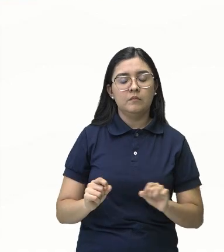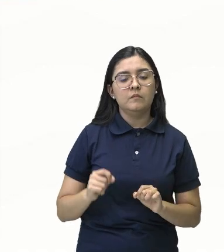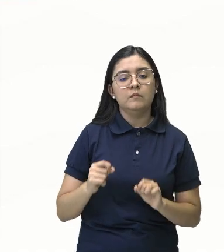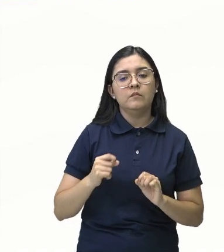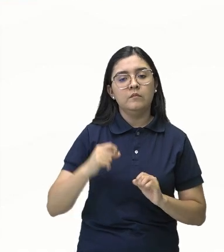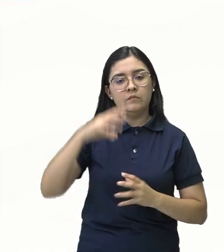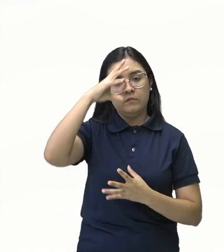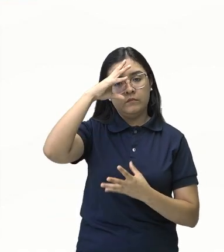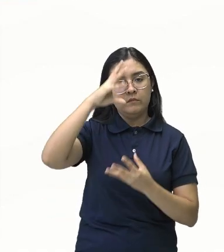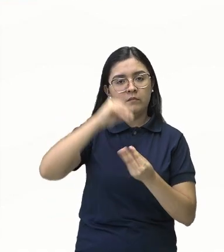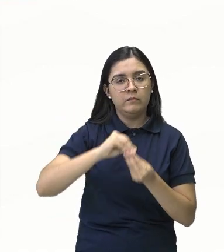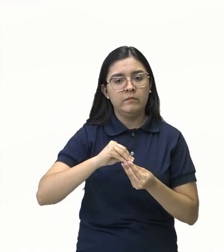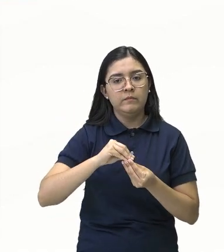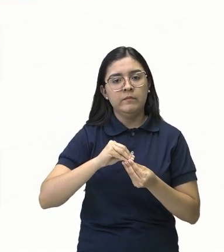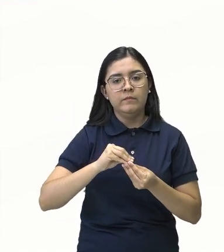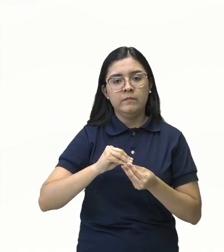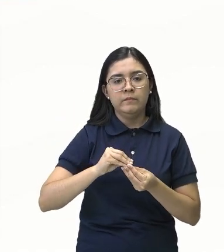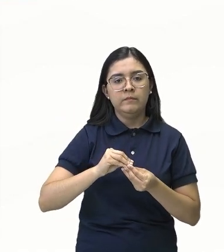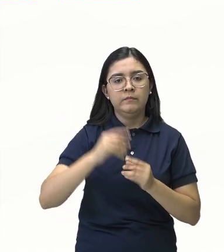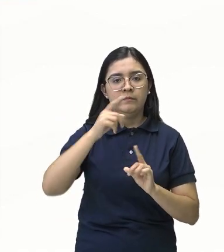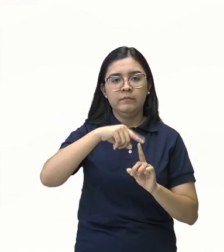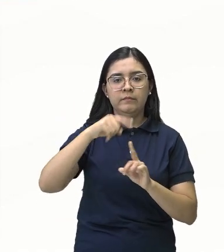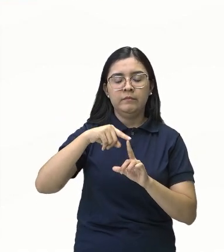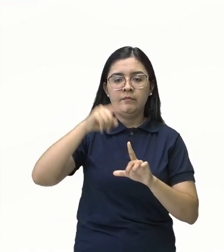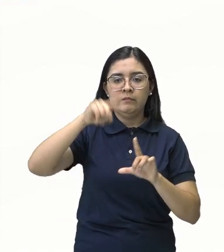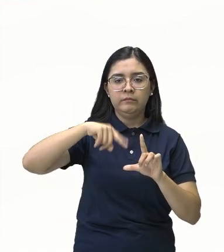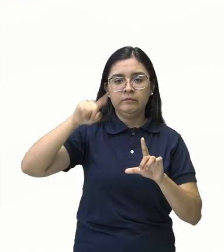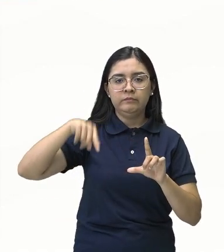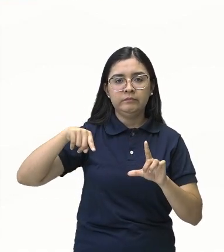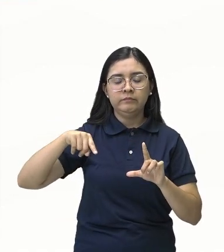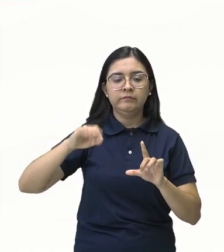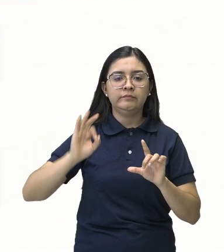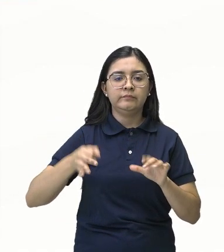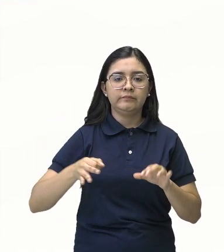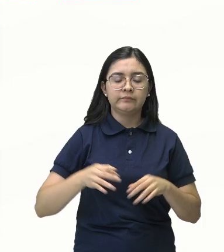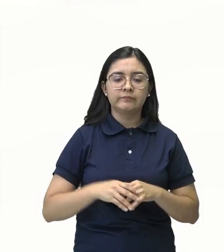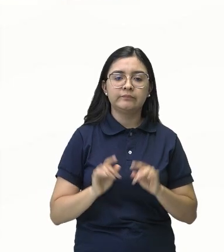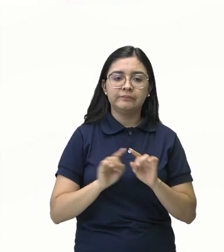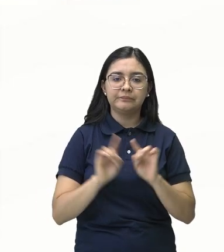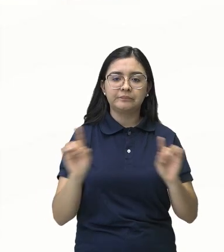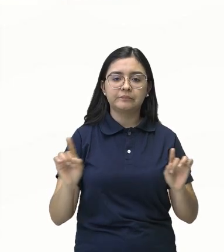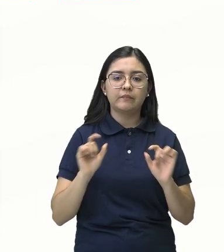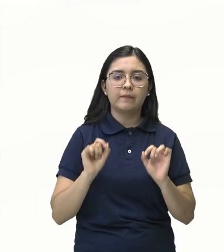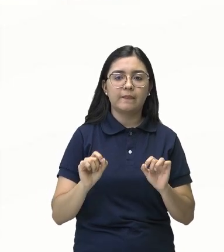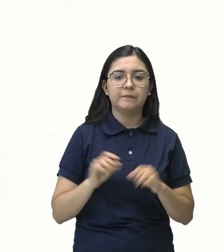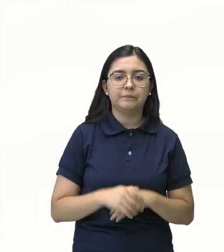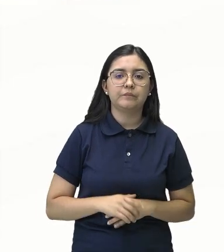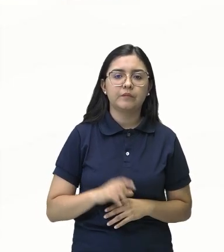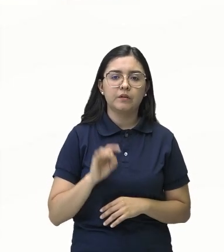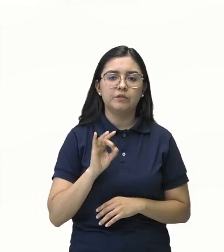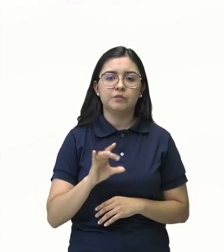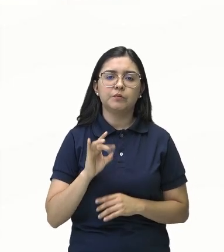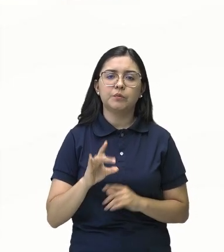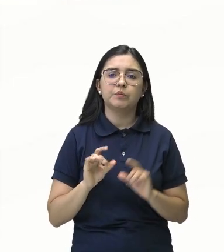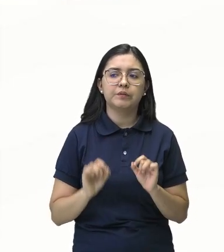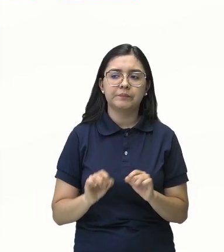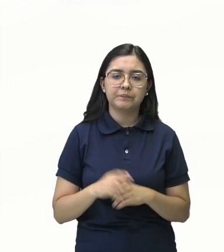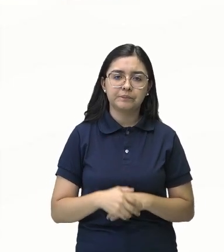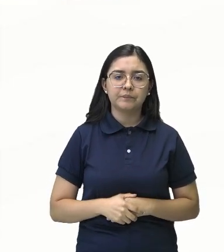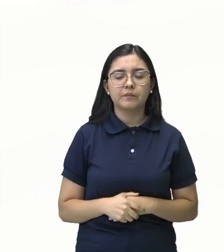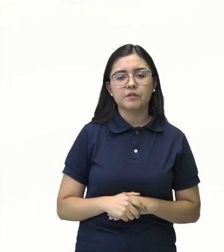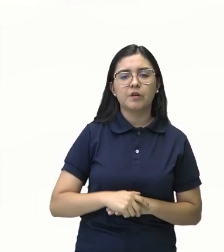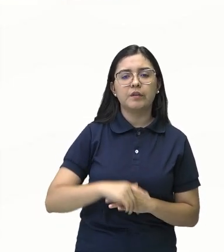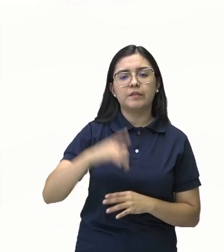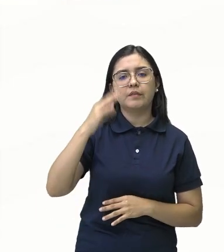leitura do nosso gráfico de área. Entendido? Mas para que a gente não fique somente, né, nas